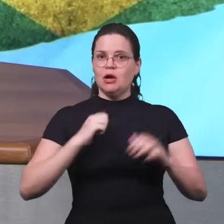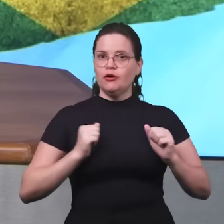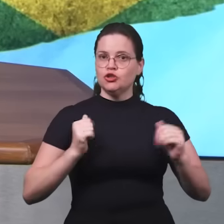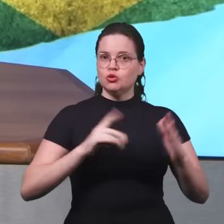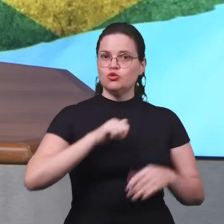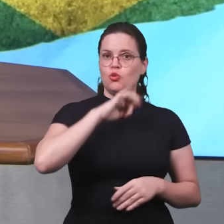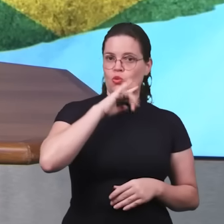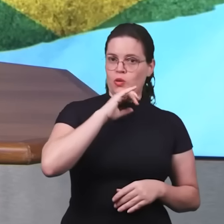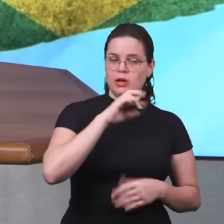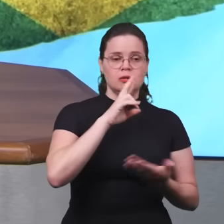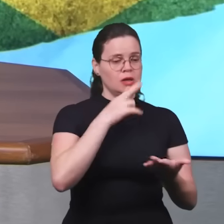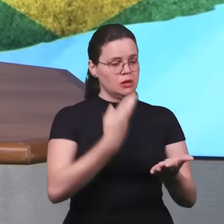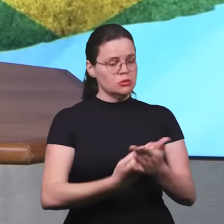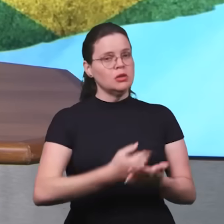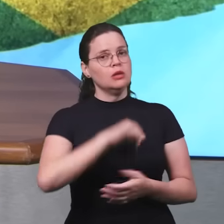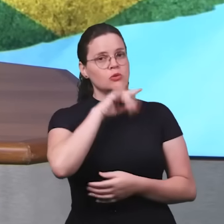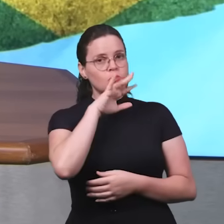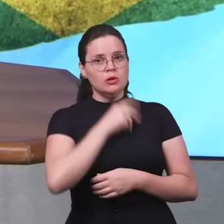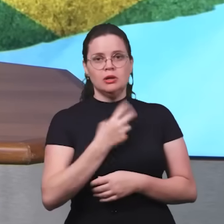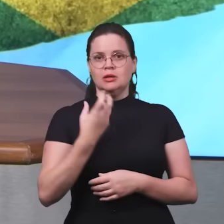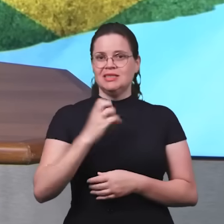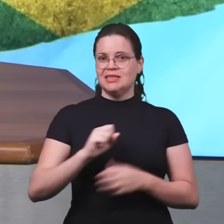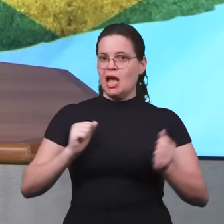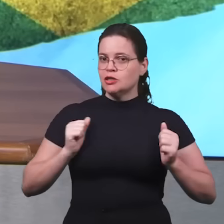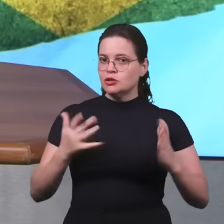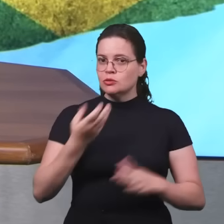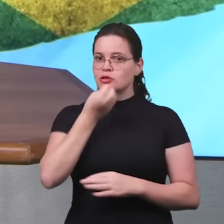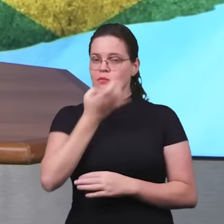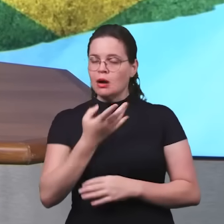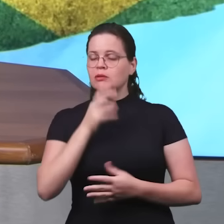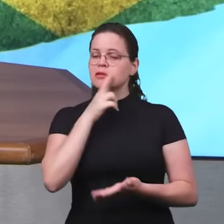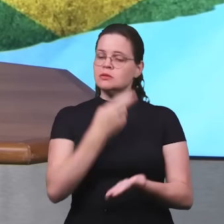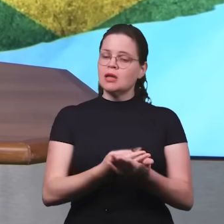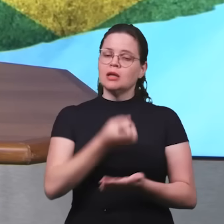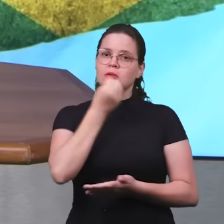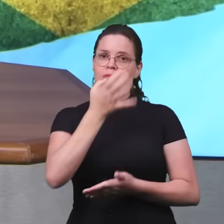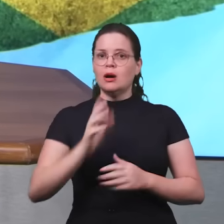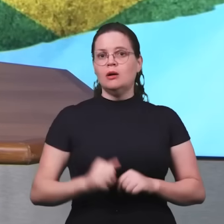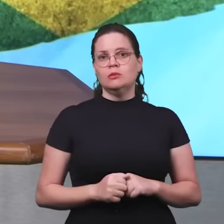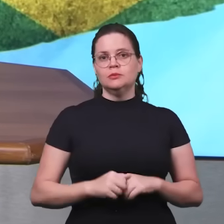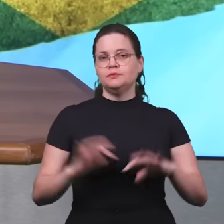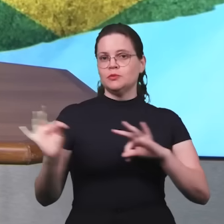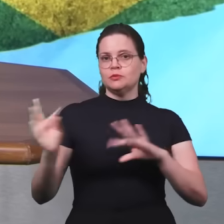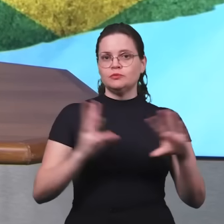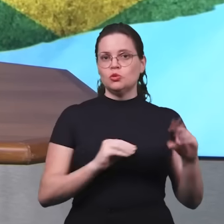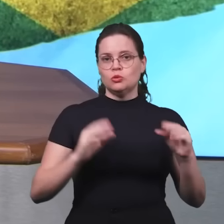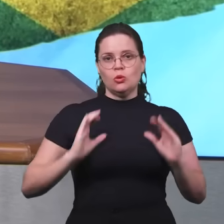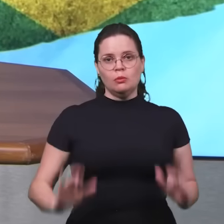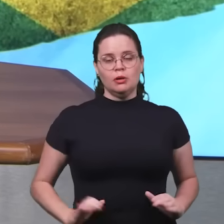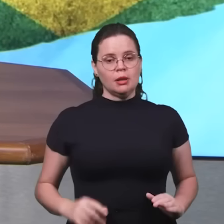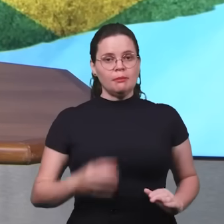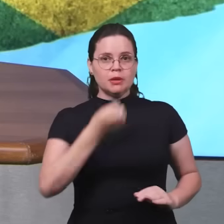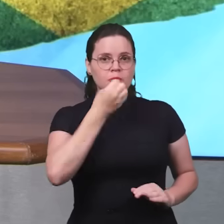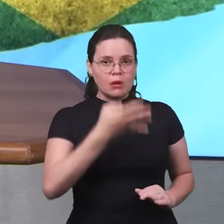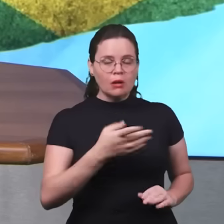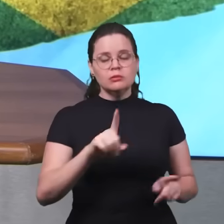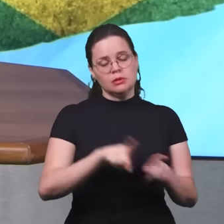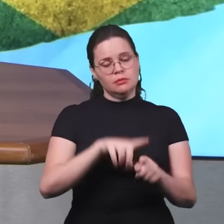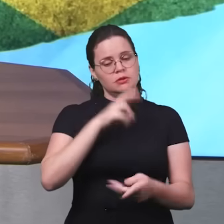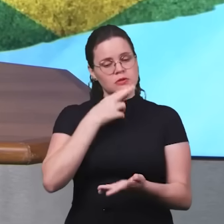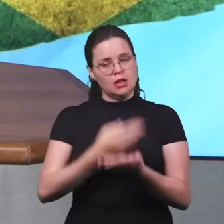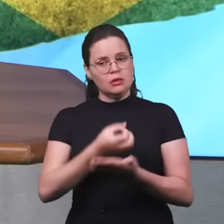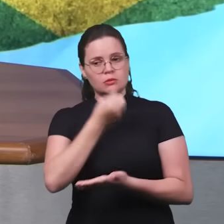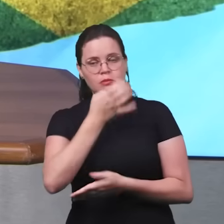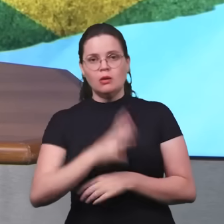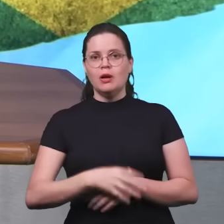plantou, daquilo que ele colocou na sua vida, daquilo que foi as atitudes dele, daquilo que foi o comportamento,